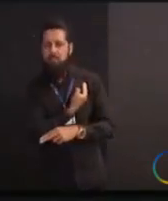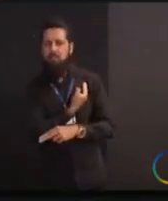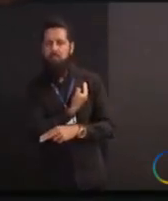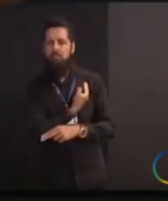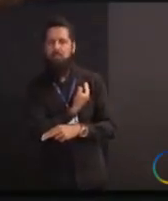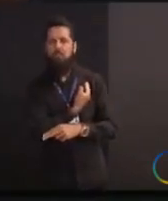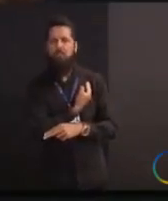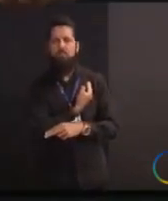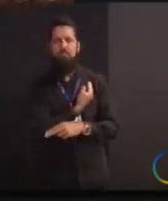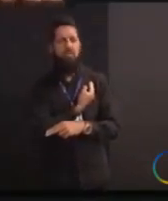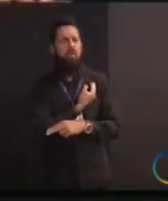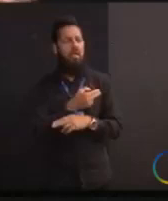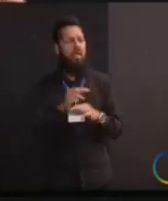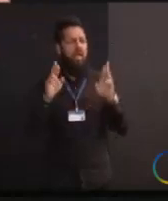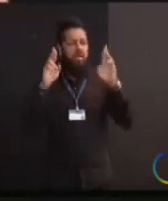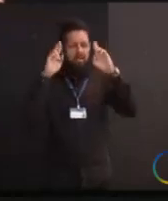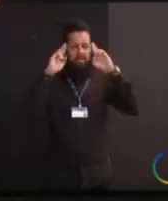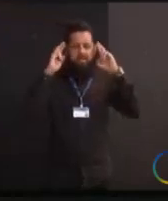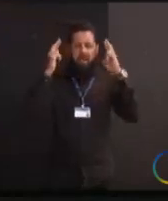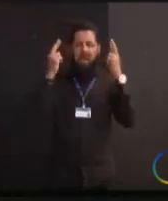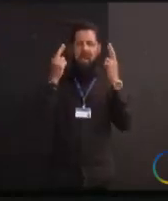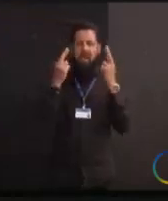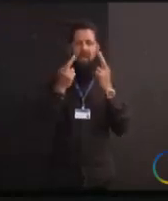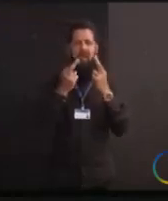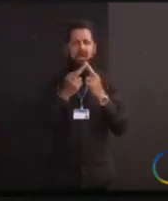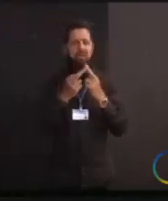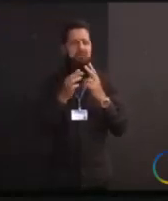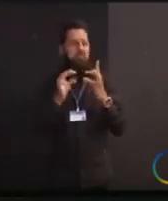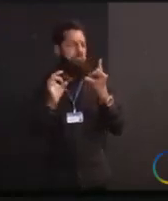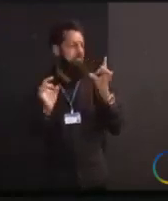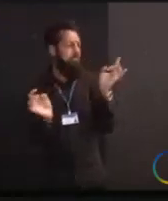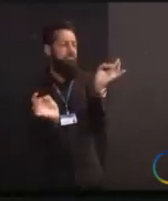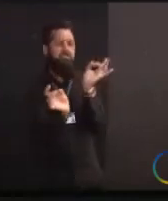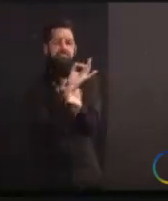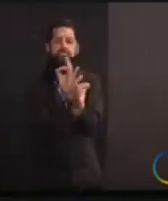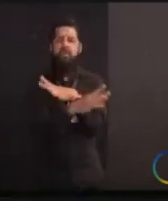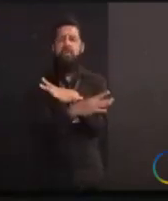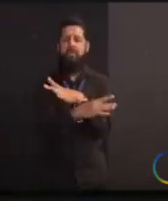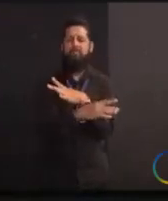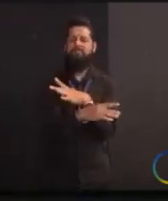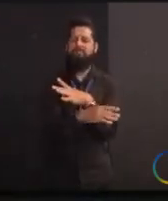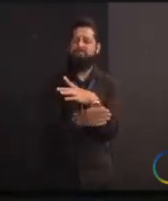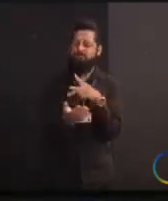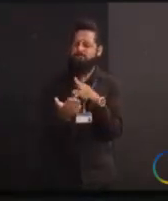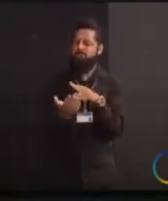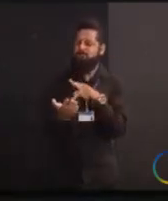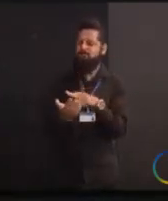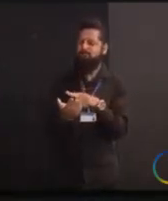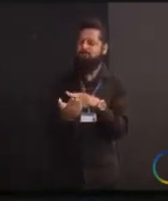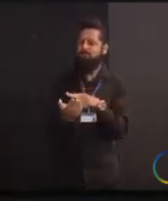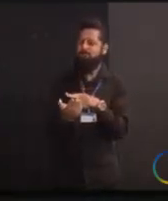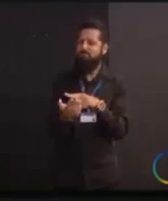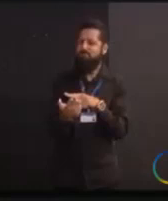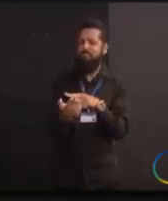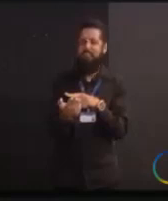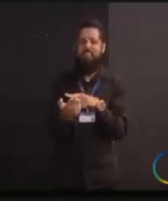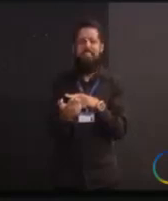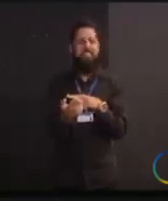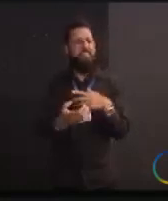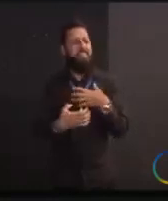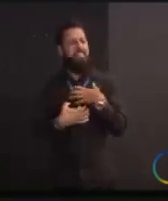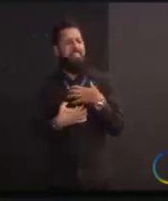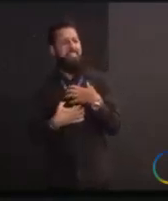Acabou com a nossa reunião. E eu confesso que eu desejei nada muito coisa boa para ele